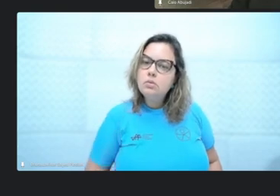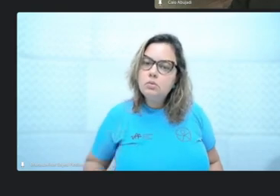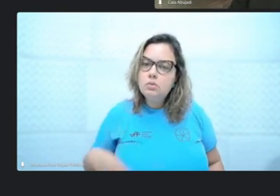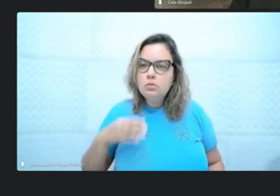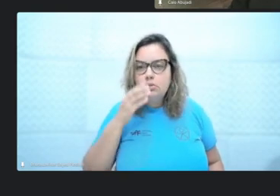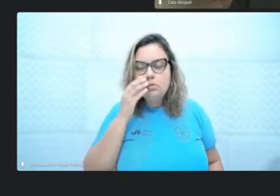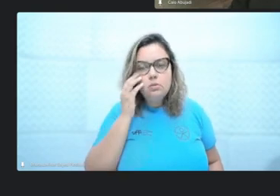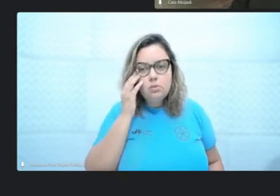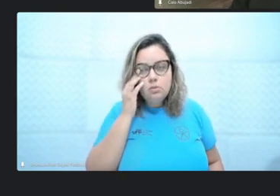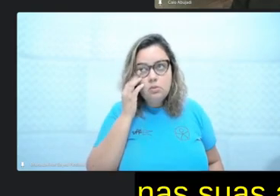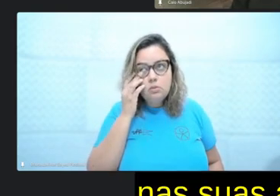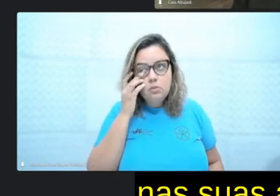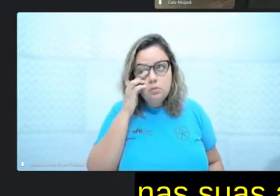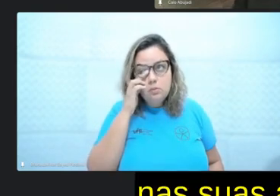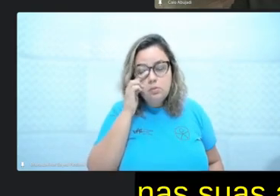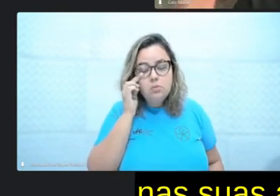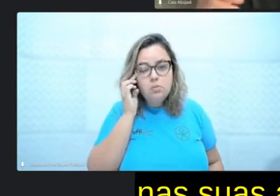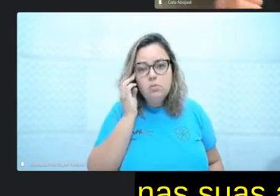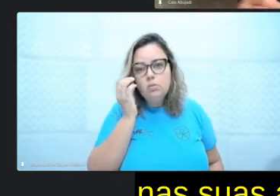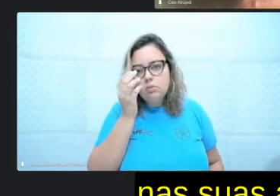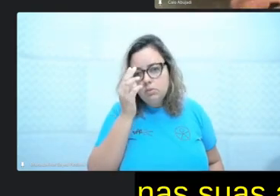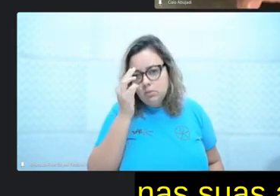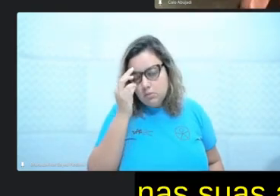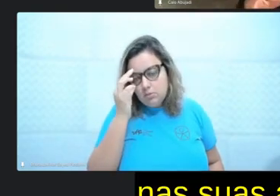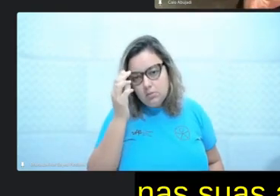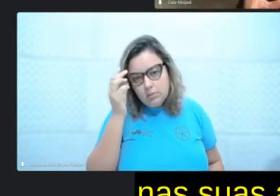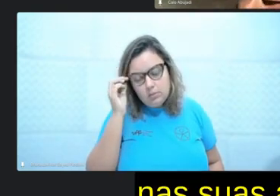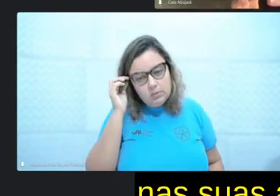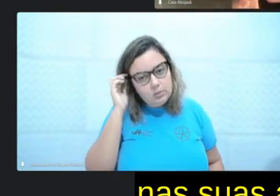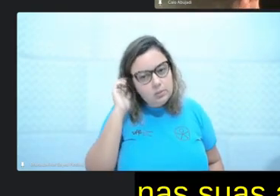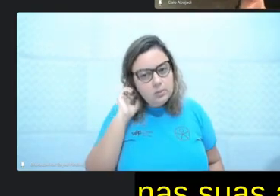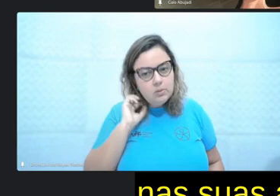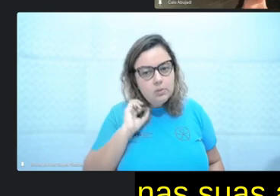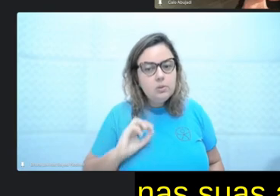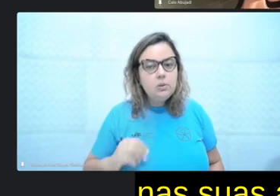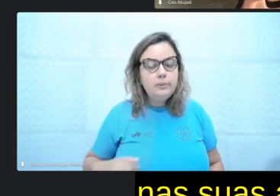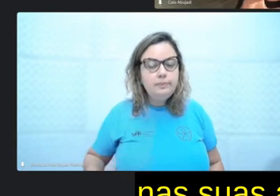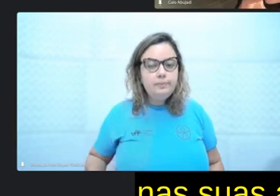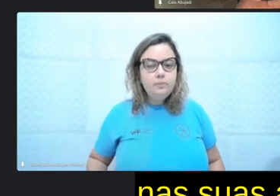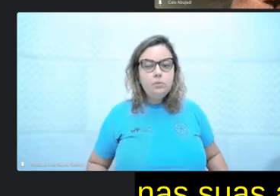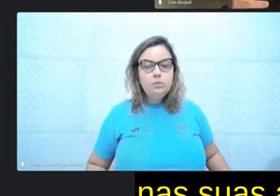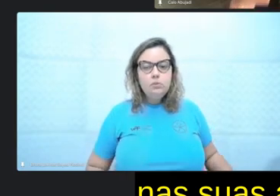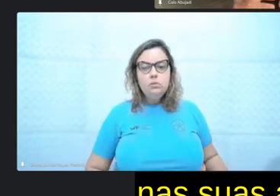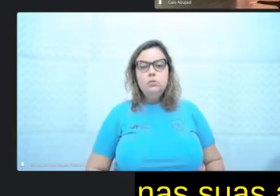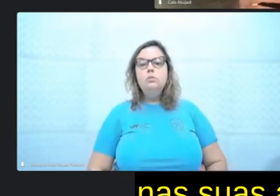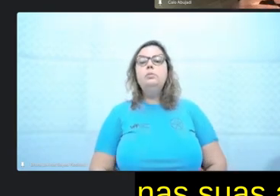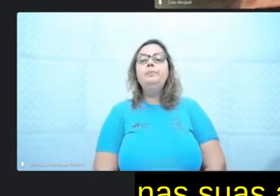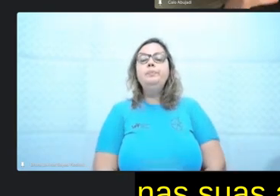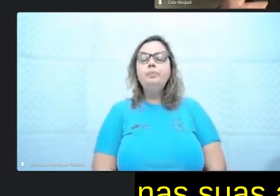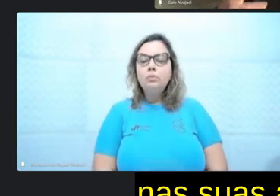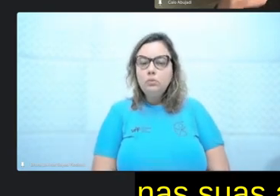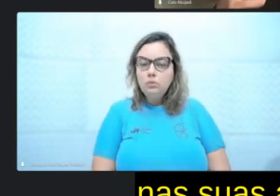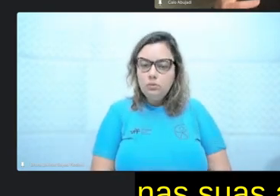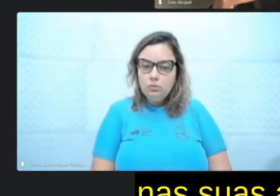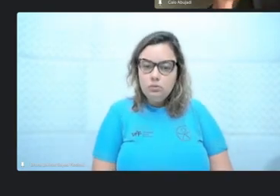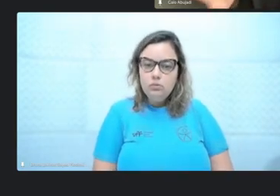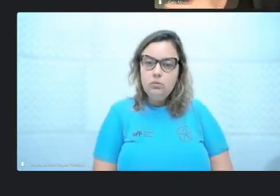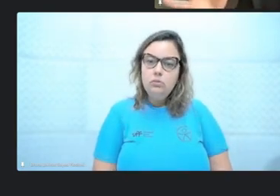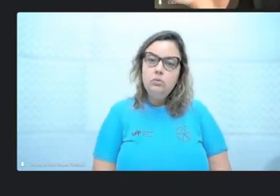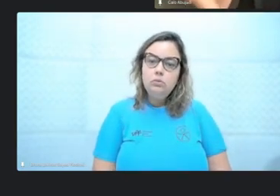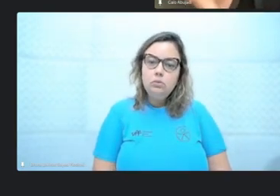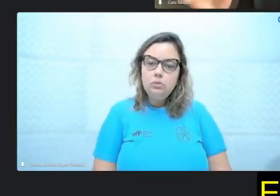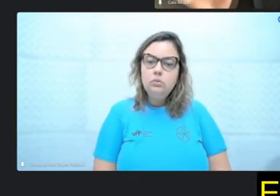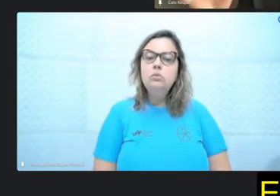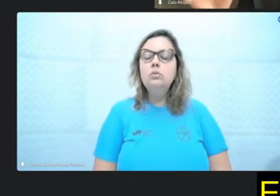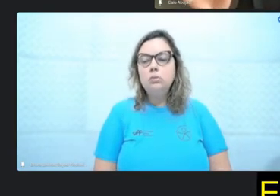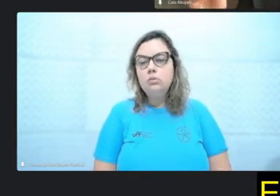o perfil. Ele dava nas suas aulas, ele trazia esse raciocínio de que o autismo era um transtorno